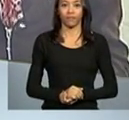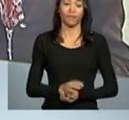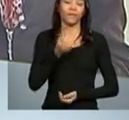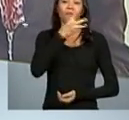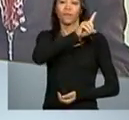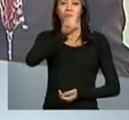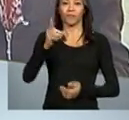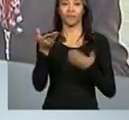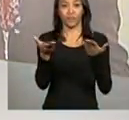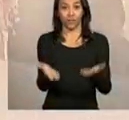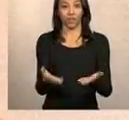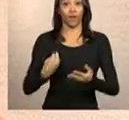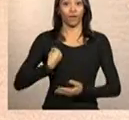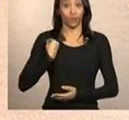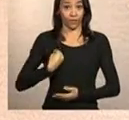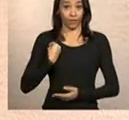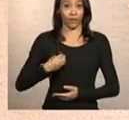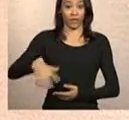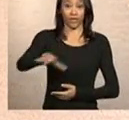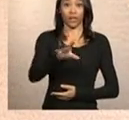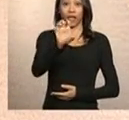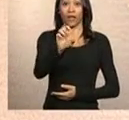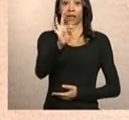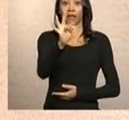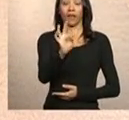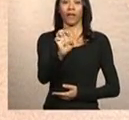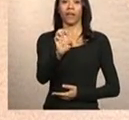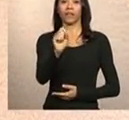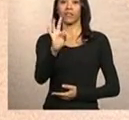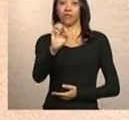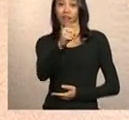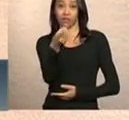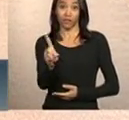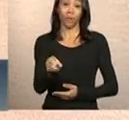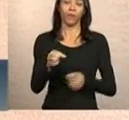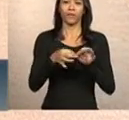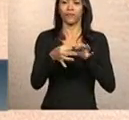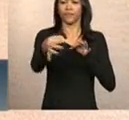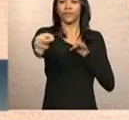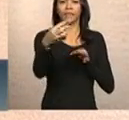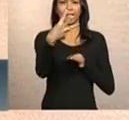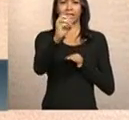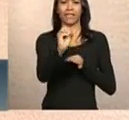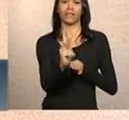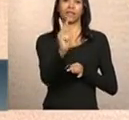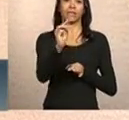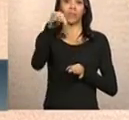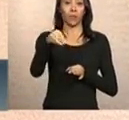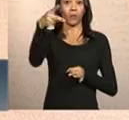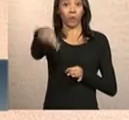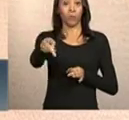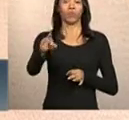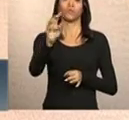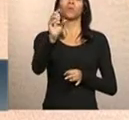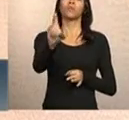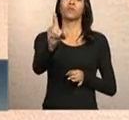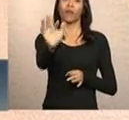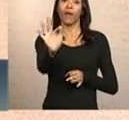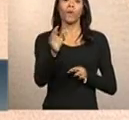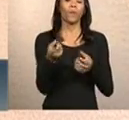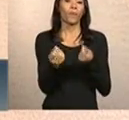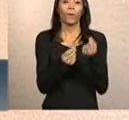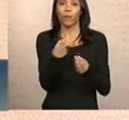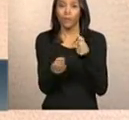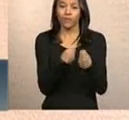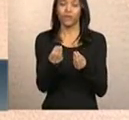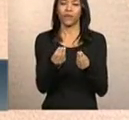Bom dia, Malu. Eu estou aqui na estação do BRT em Santa Maria, que fica a cerca de 30 quilômetros de Brasília. Bom, o trecho que a presidenta